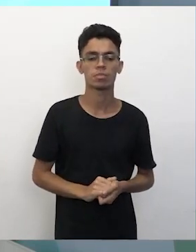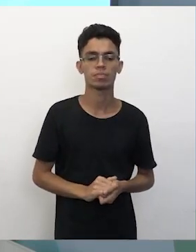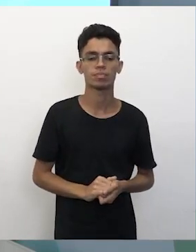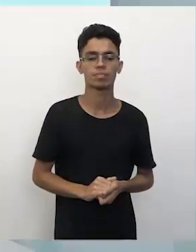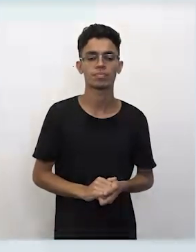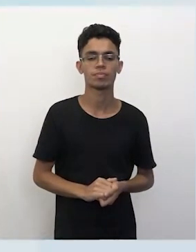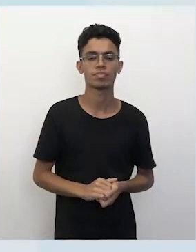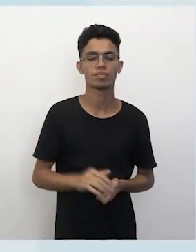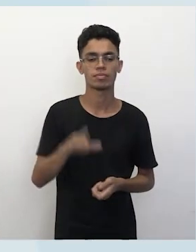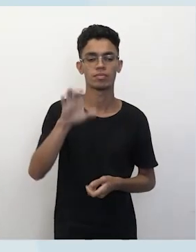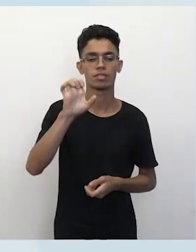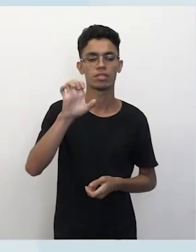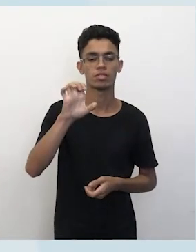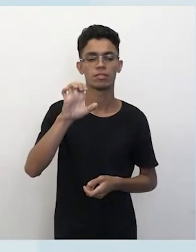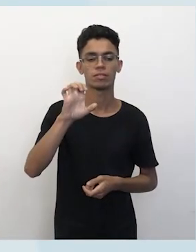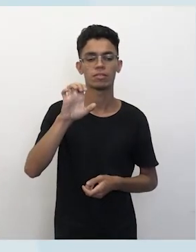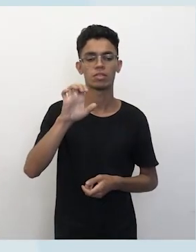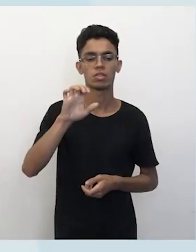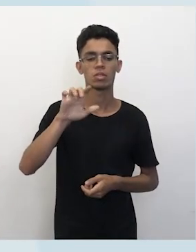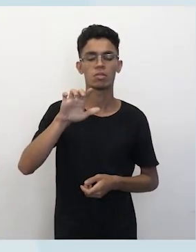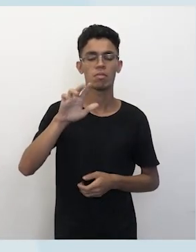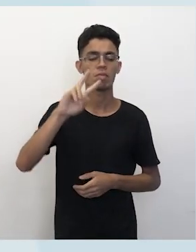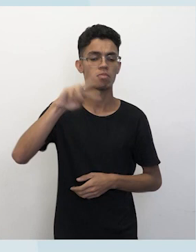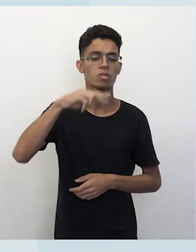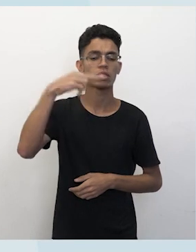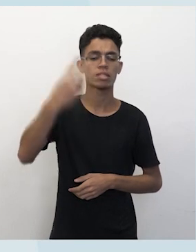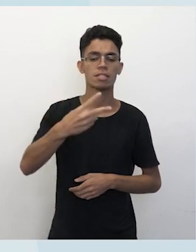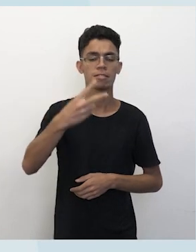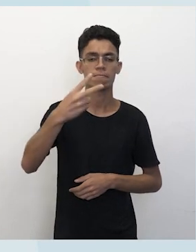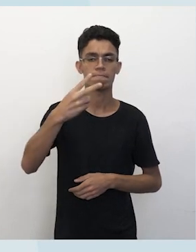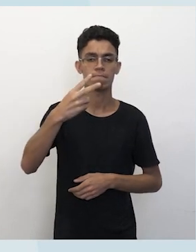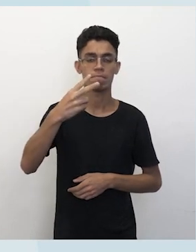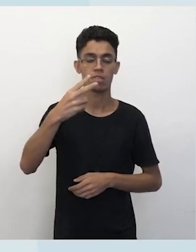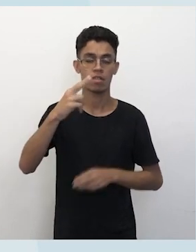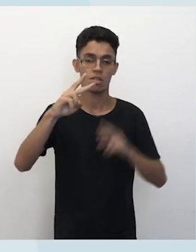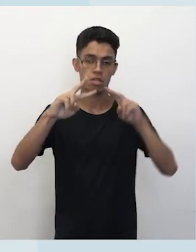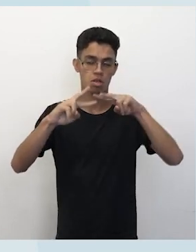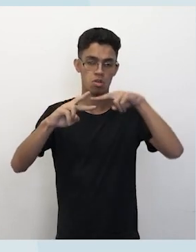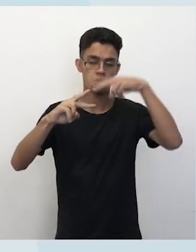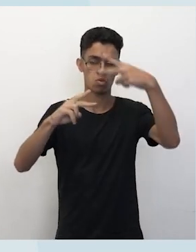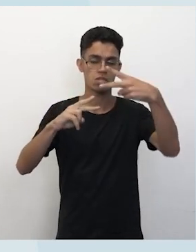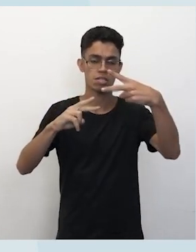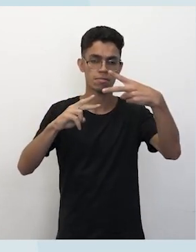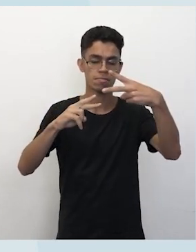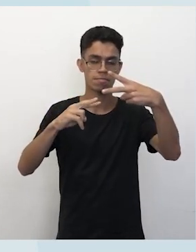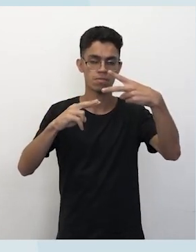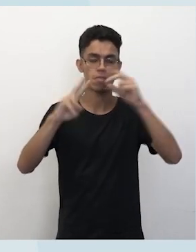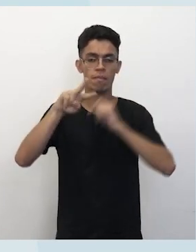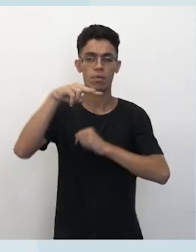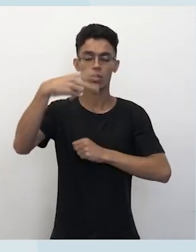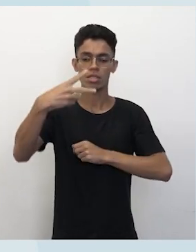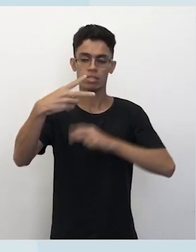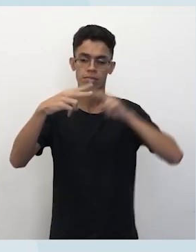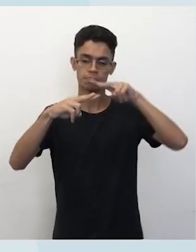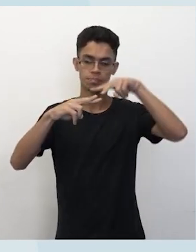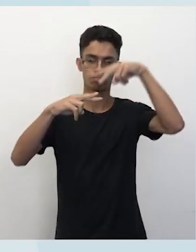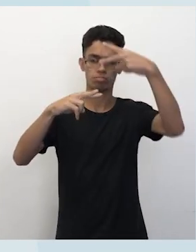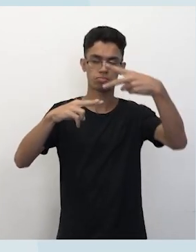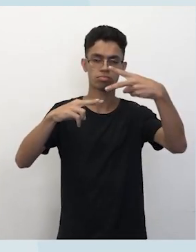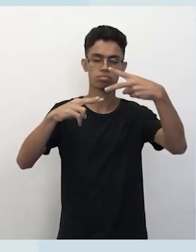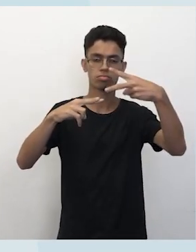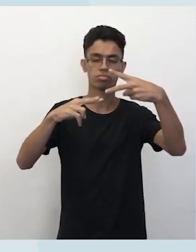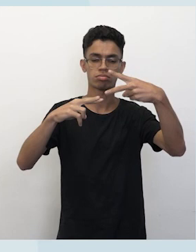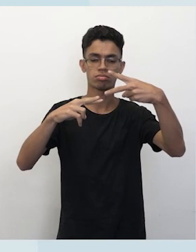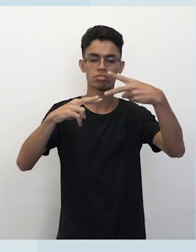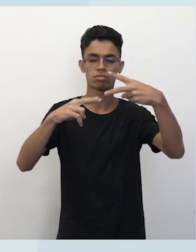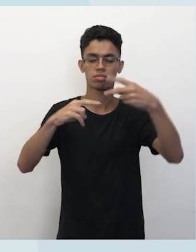Na letra E, quando temos uma potência elevada a outra, uma potência elevada a outra potência, né, na prática